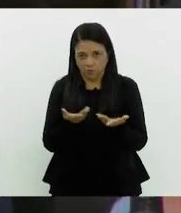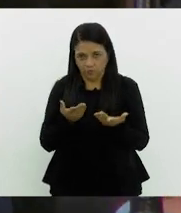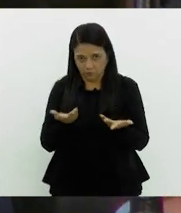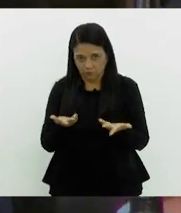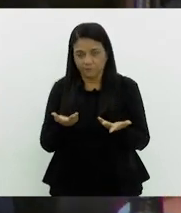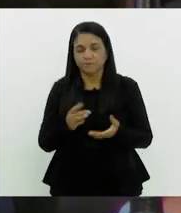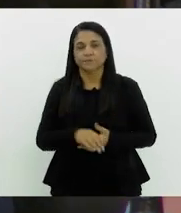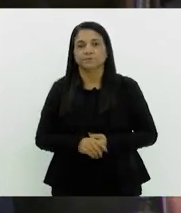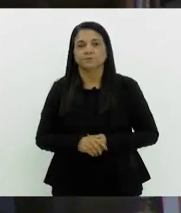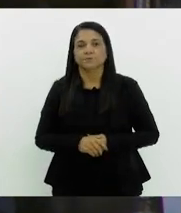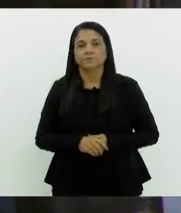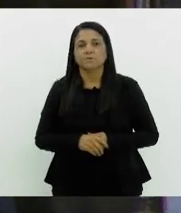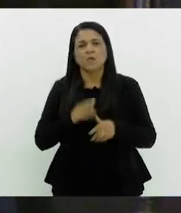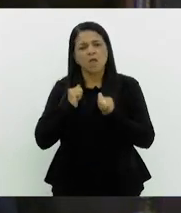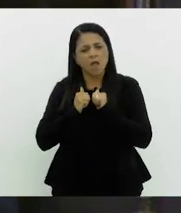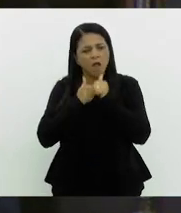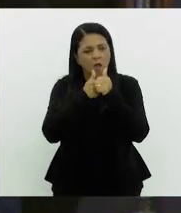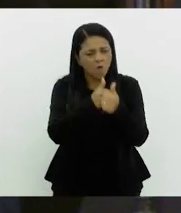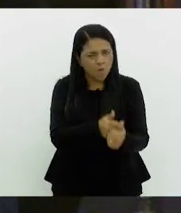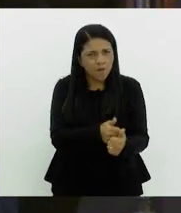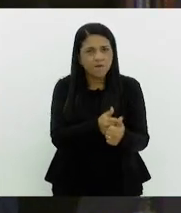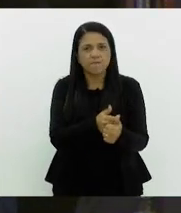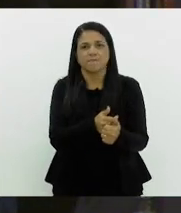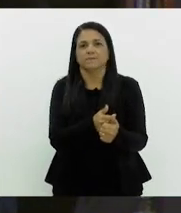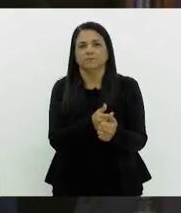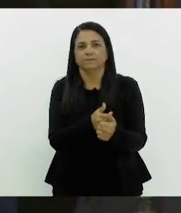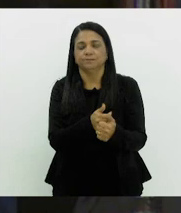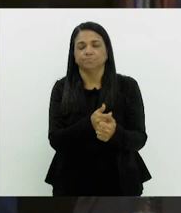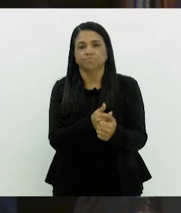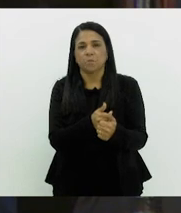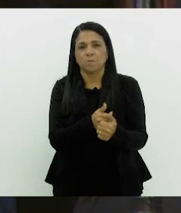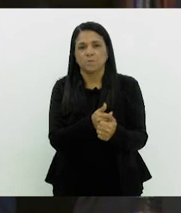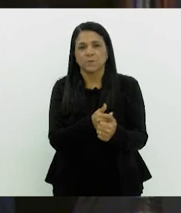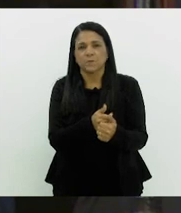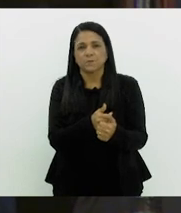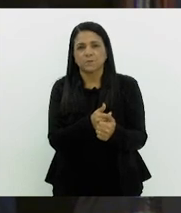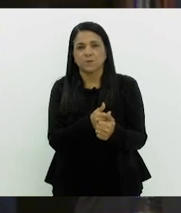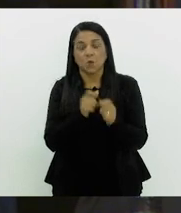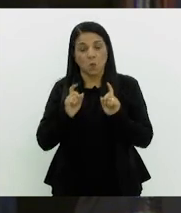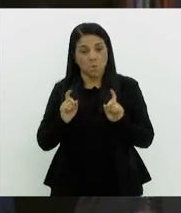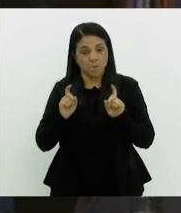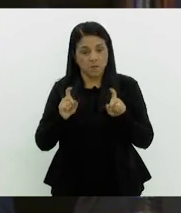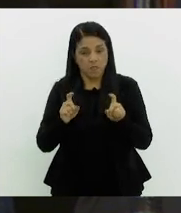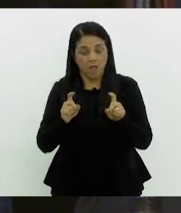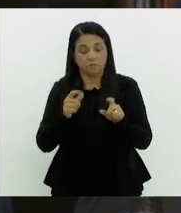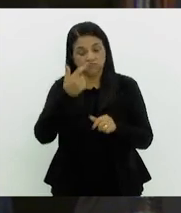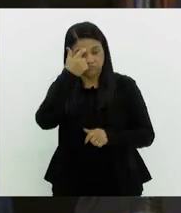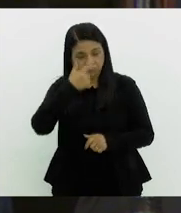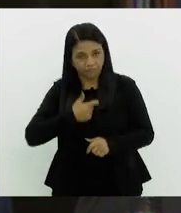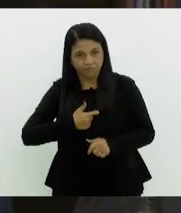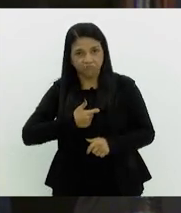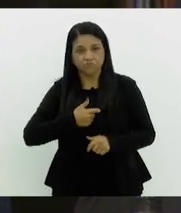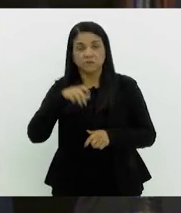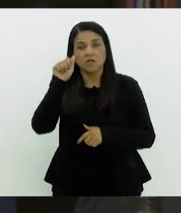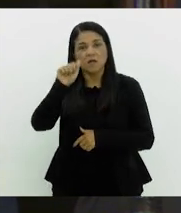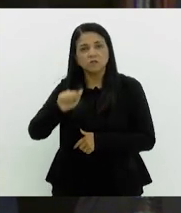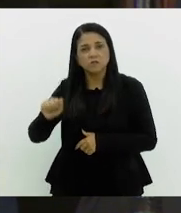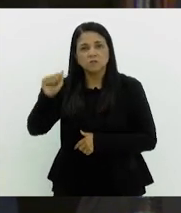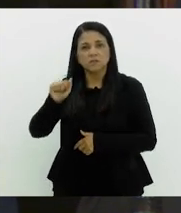Quem acompanha de perto o mandato que eu venho fazendo na nossa Associação